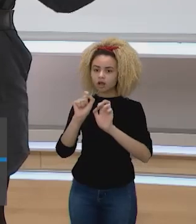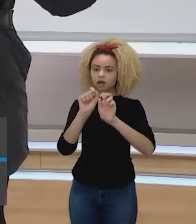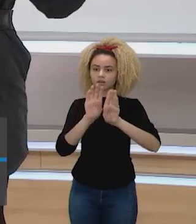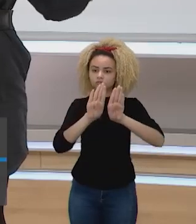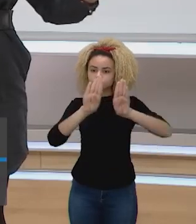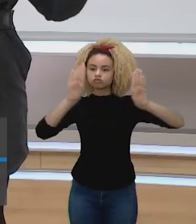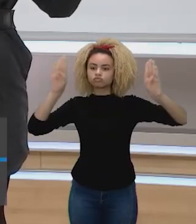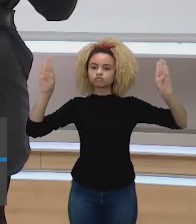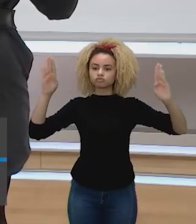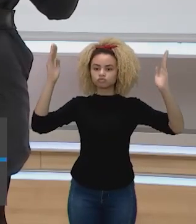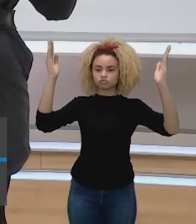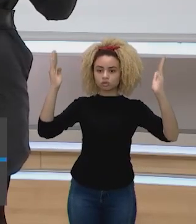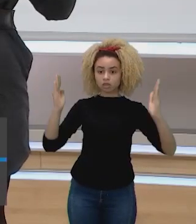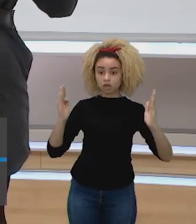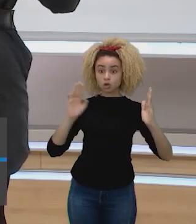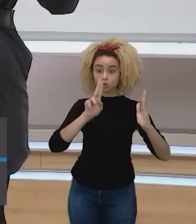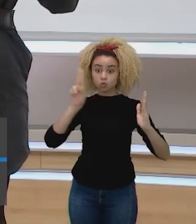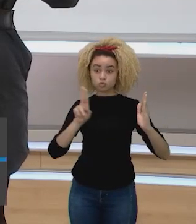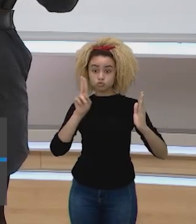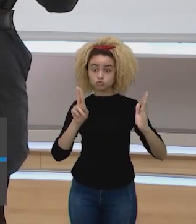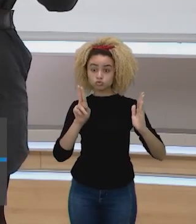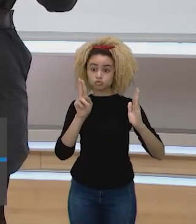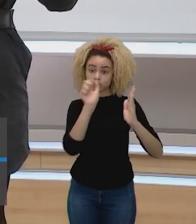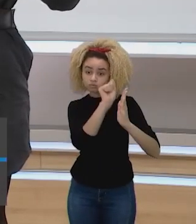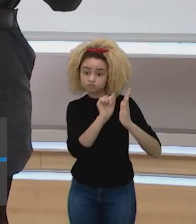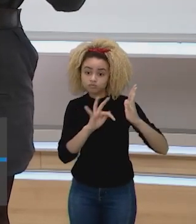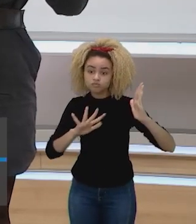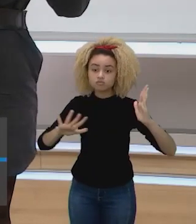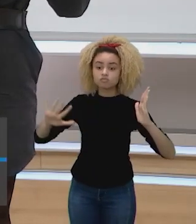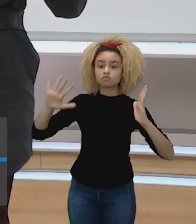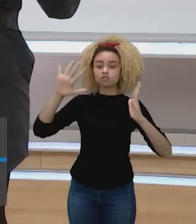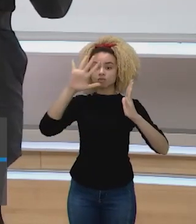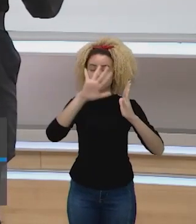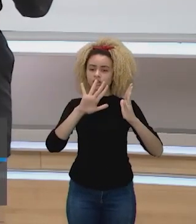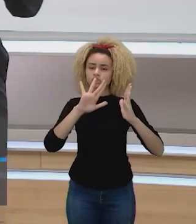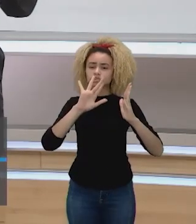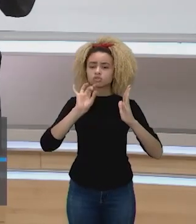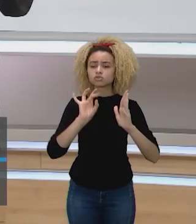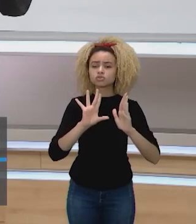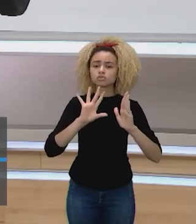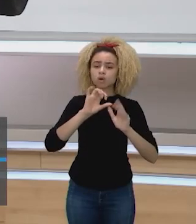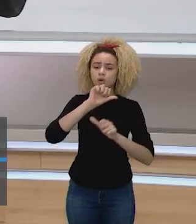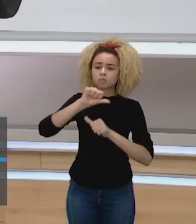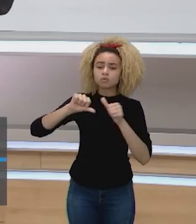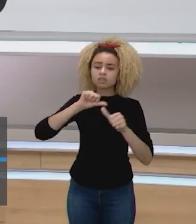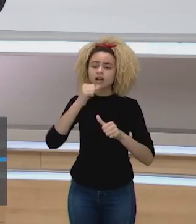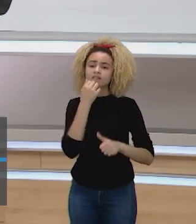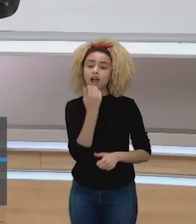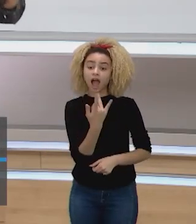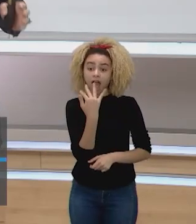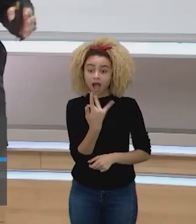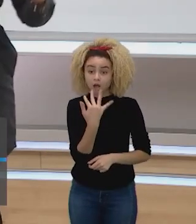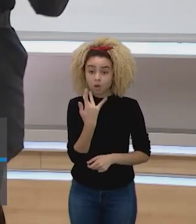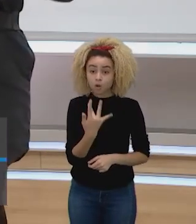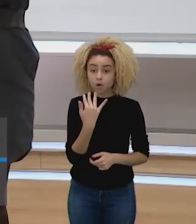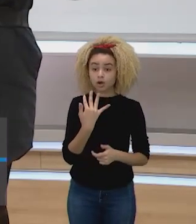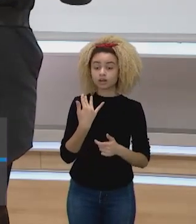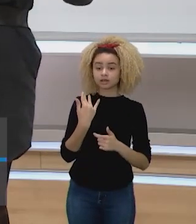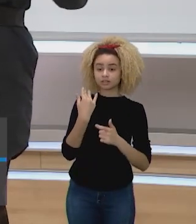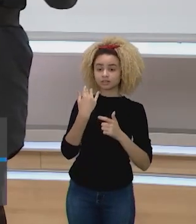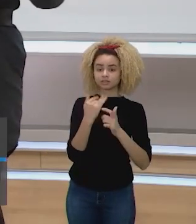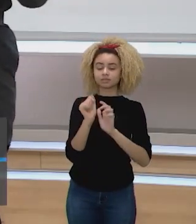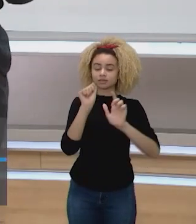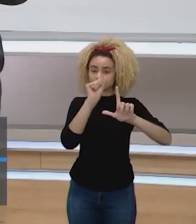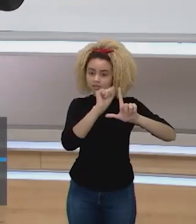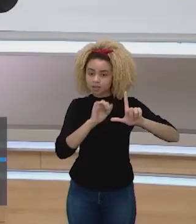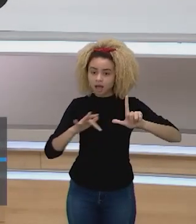né, utilizando aquela imagem primeira, né, só mudando então o padrão de cor, de tonalidade dentro,